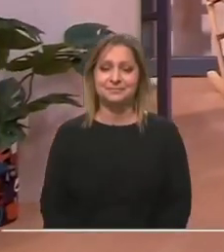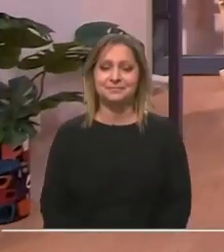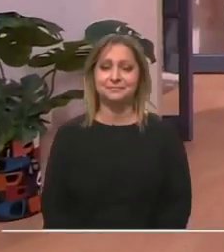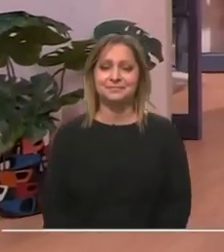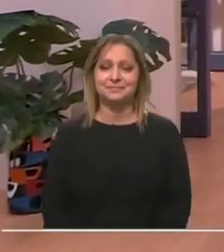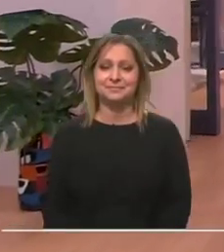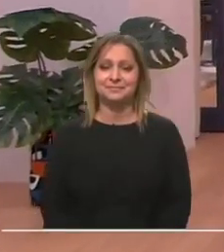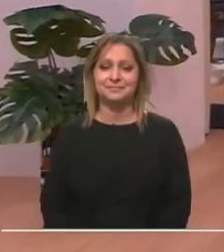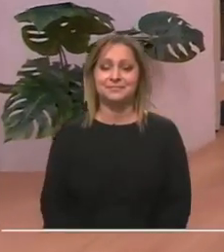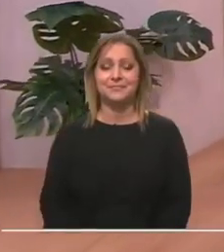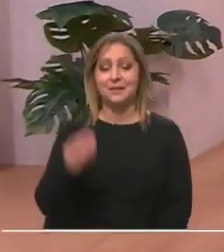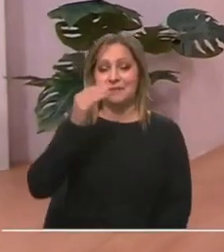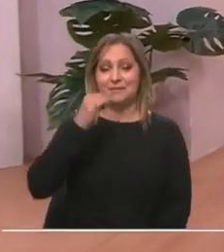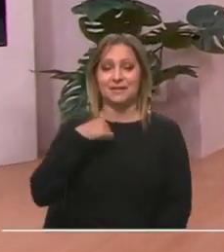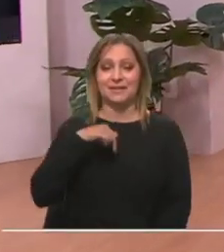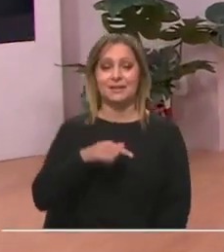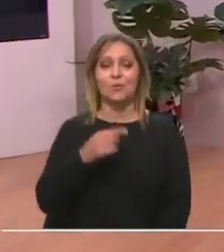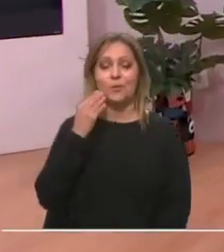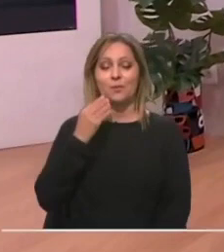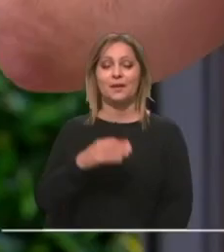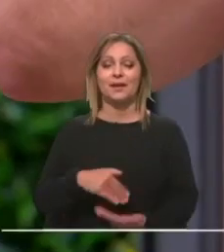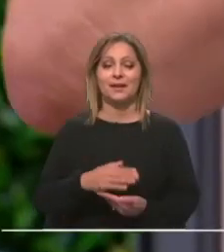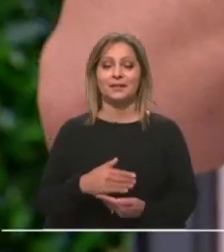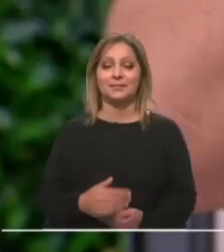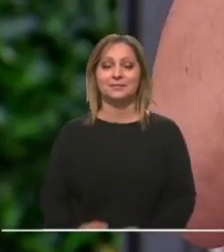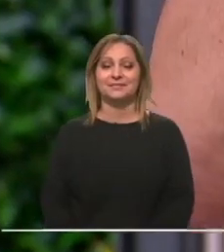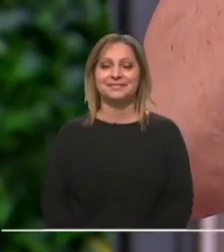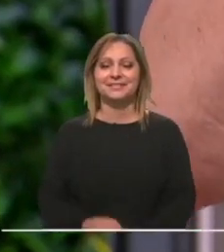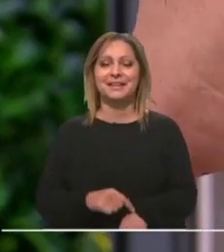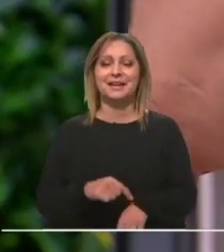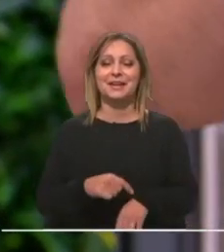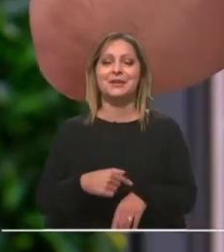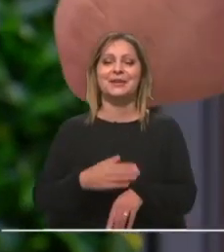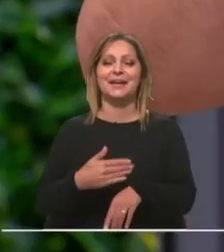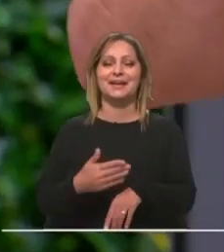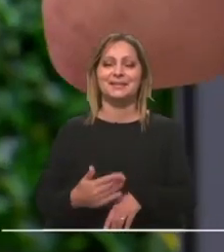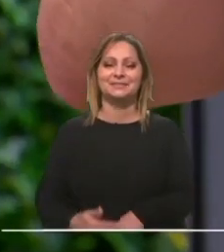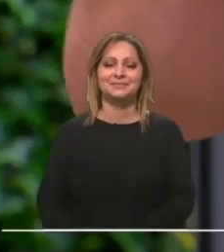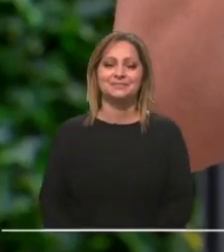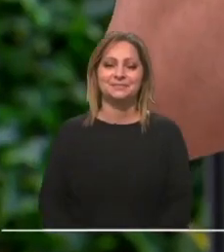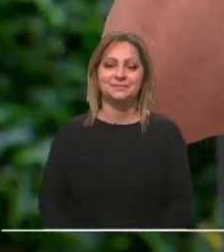Ignora, finja que eu não estou aqui. Como é que isto abre? Abre a que horas isto?